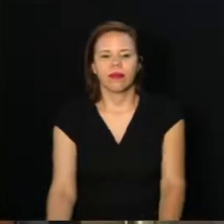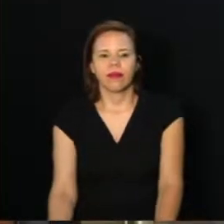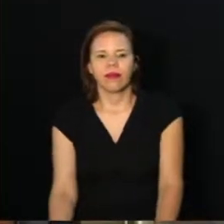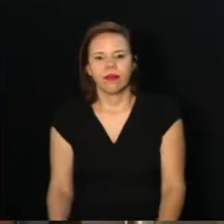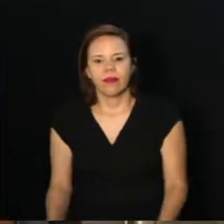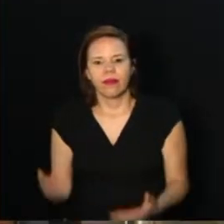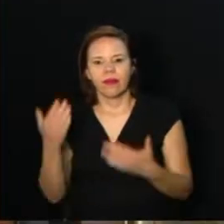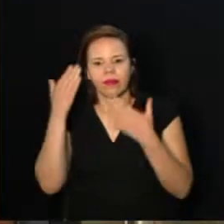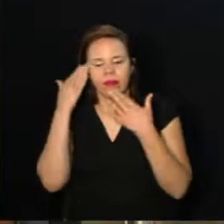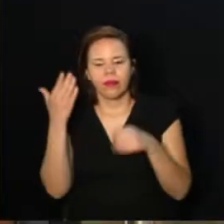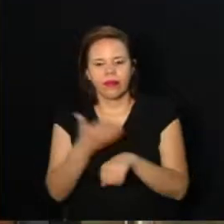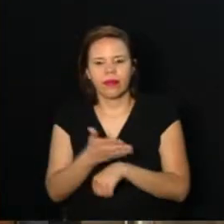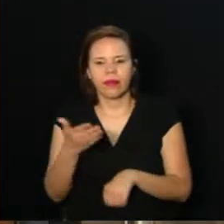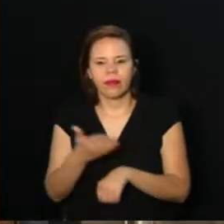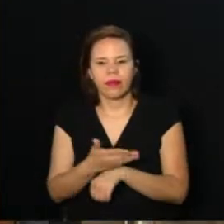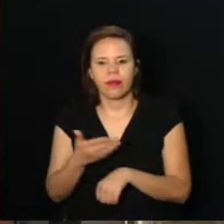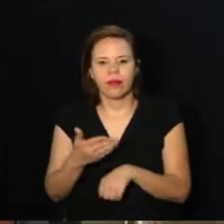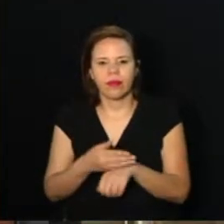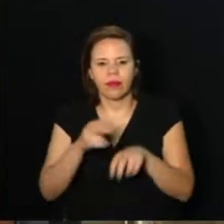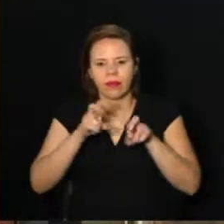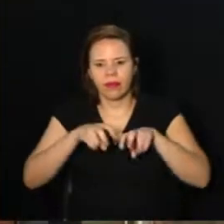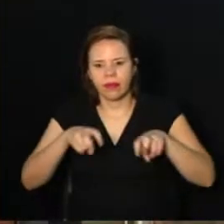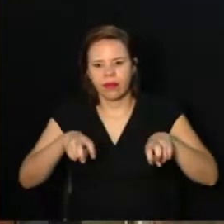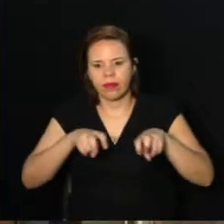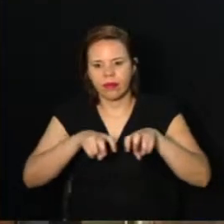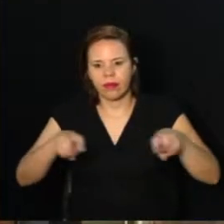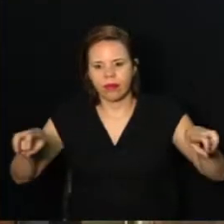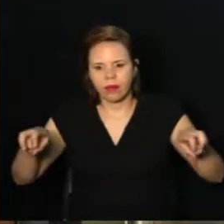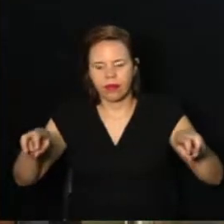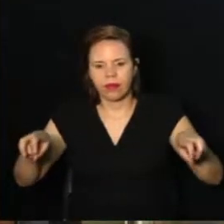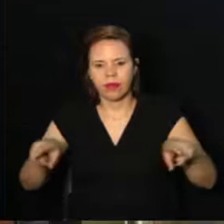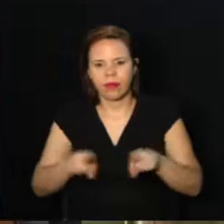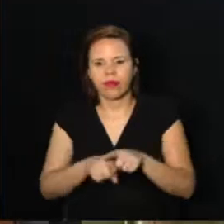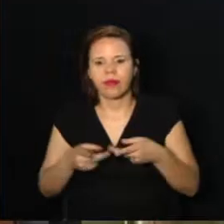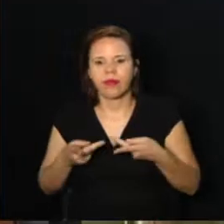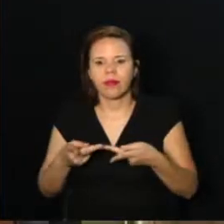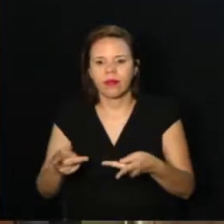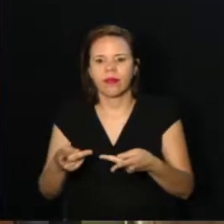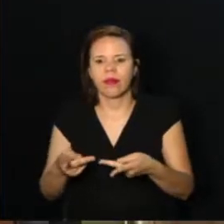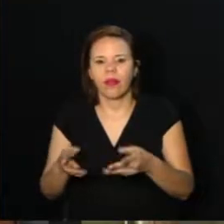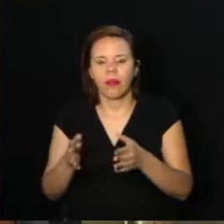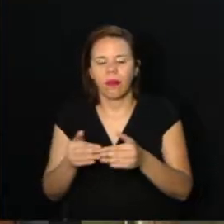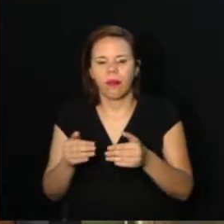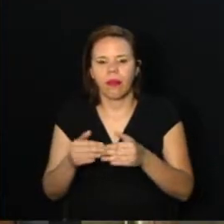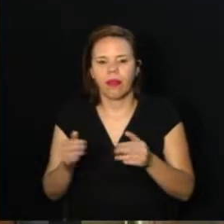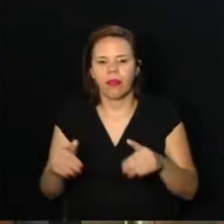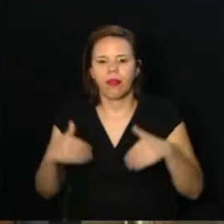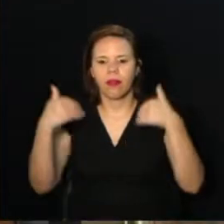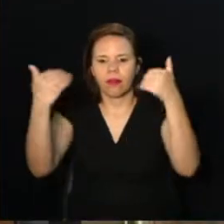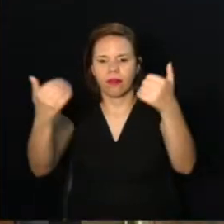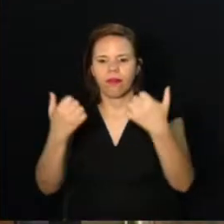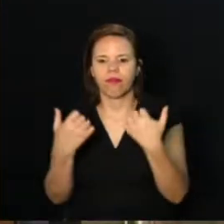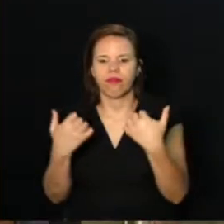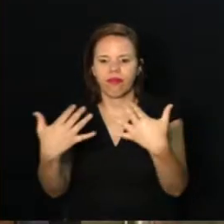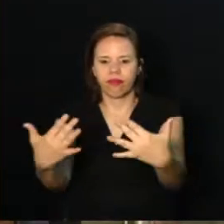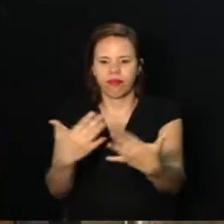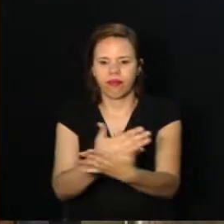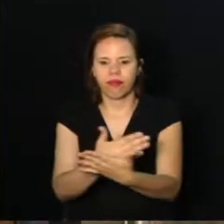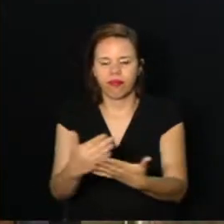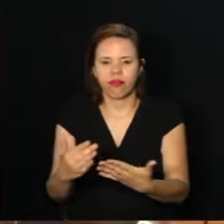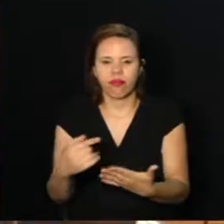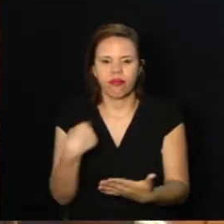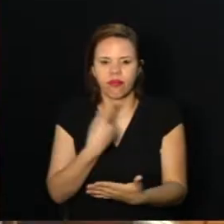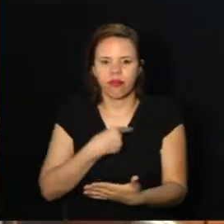Agradecemos a participação dos componentes desta mesa e solicitamos que se dirijam à plateia para o início das